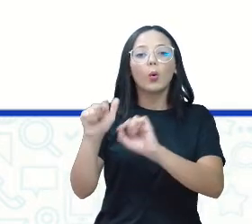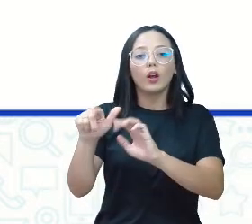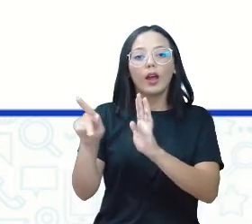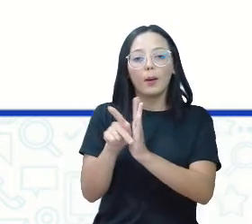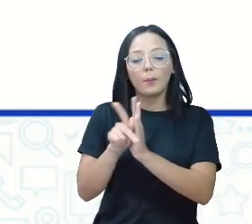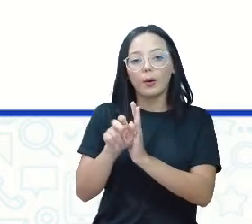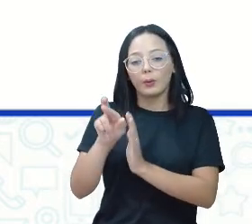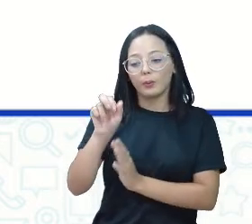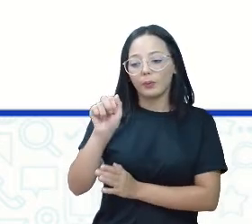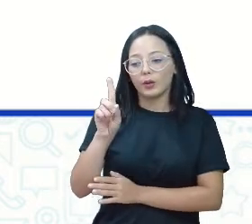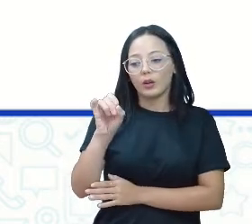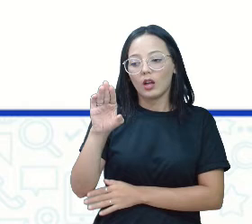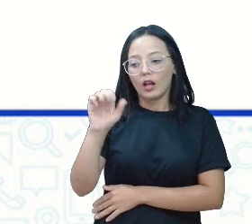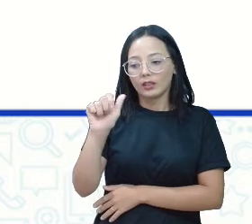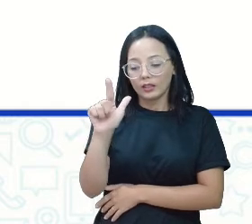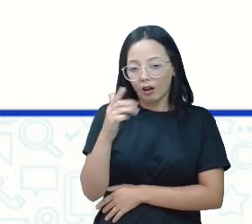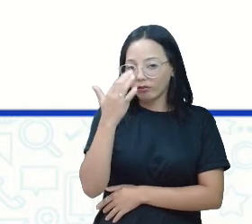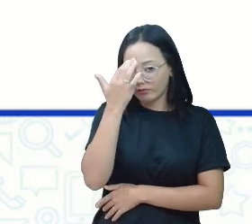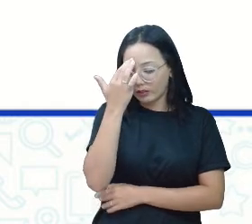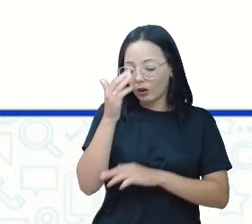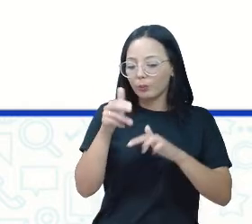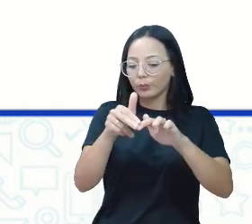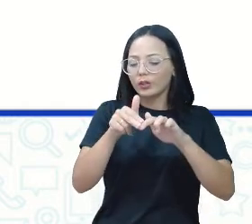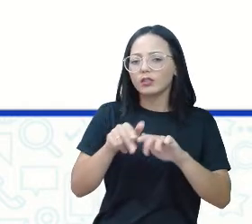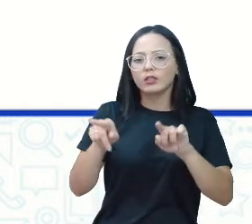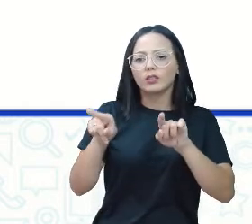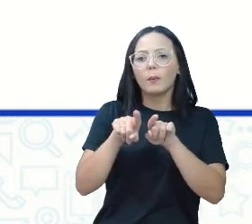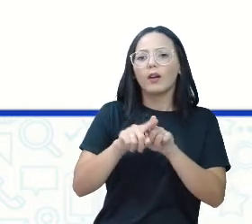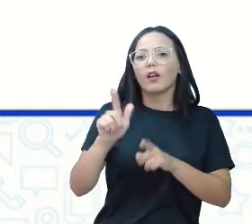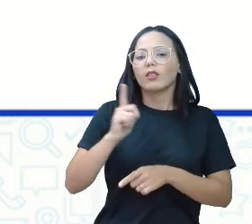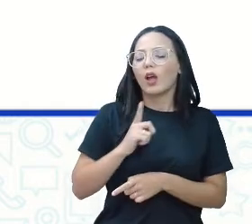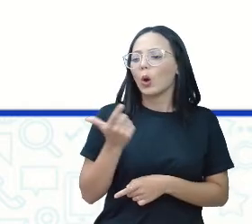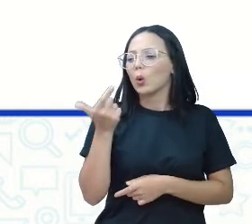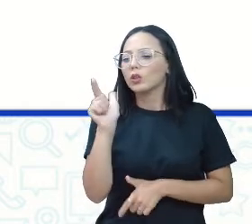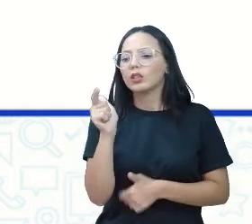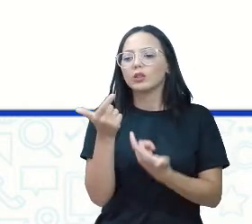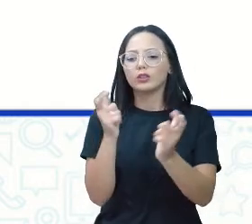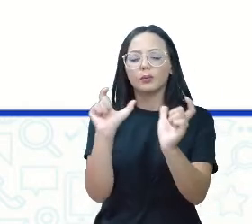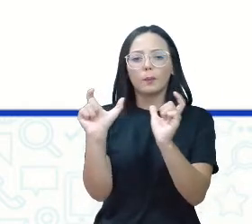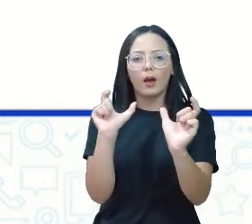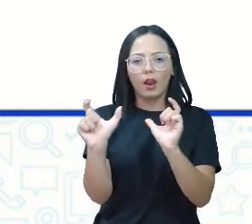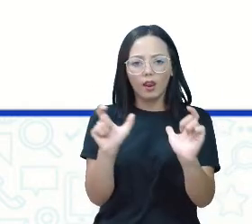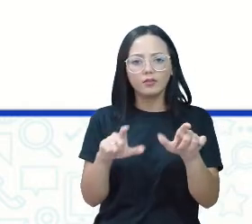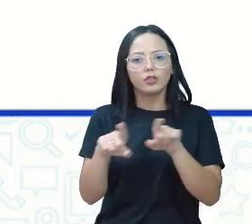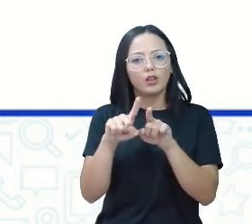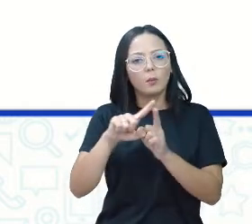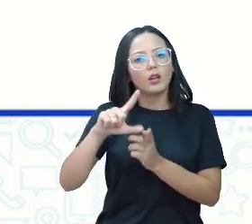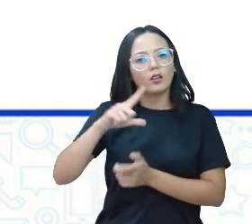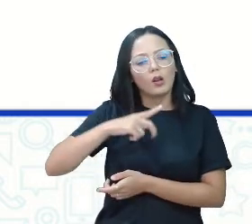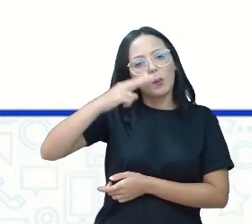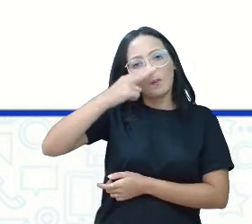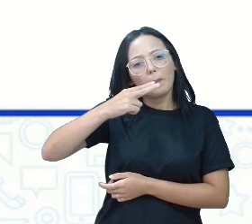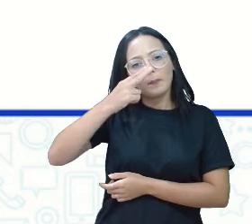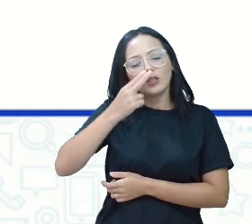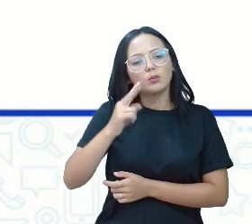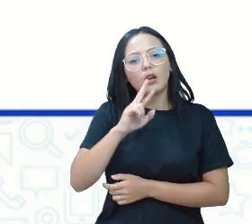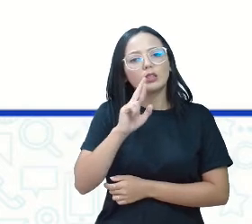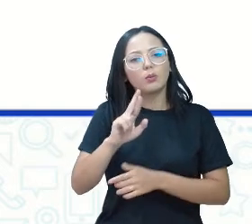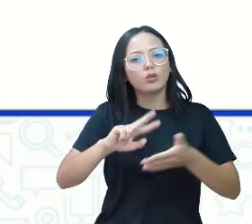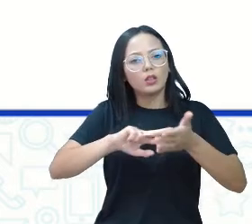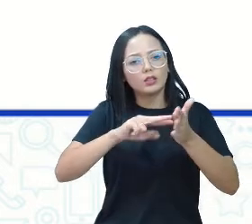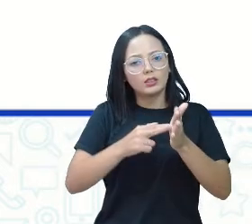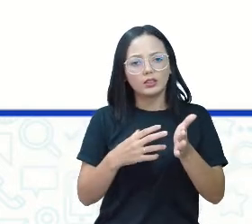E aí, a partir daí, tem outras palavras que têm o mesmo valor